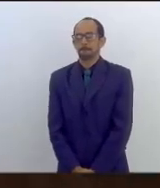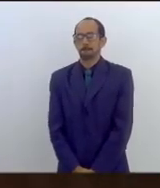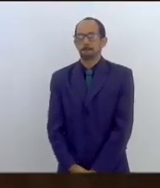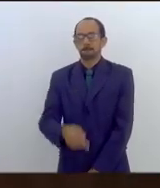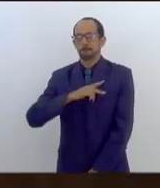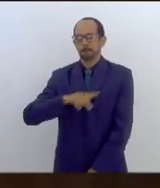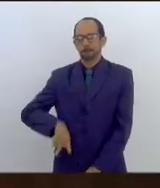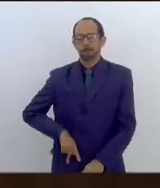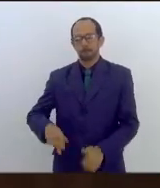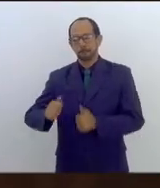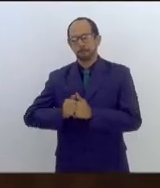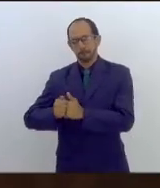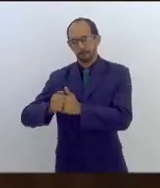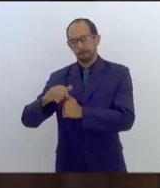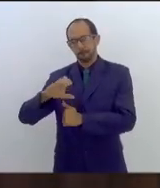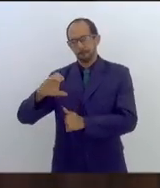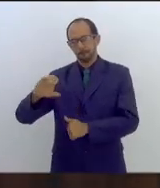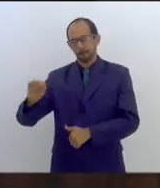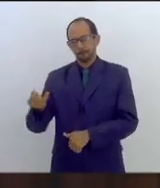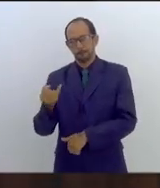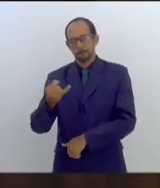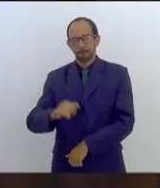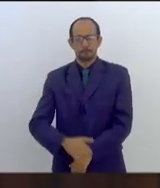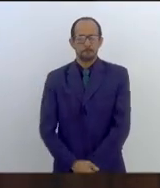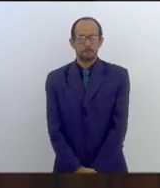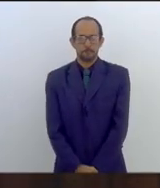Presidente, acompanha a CCJ.